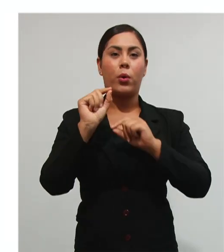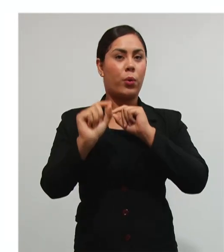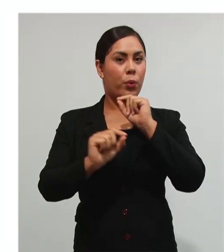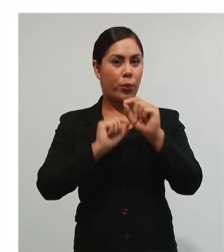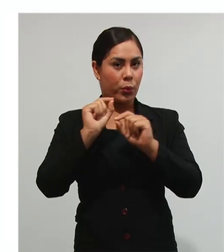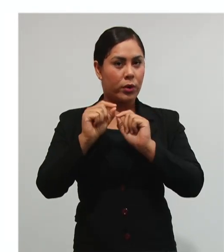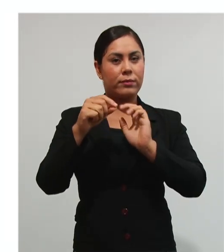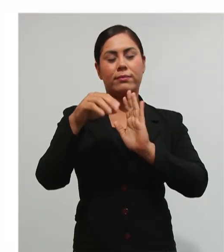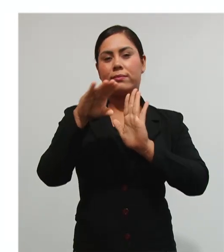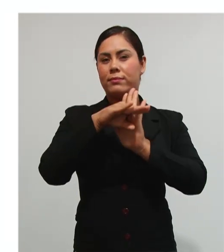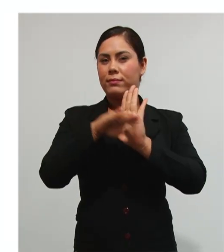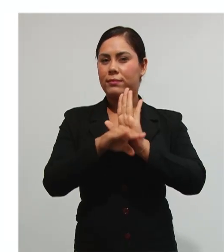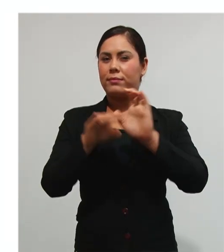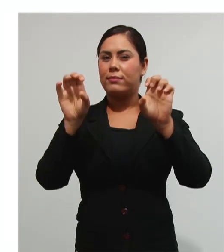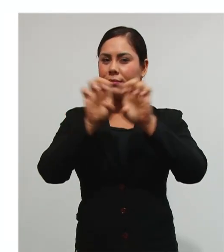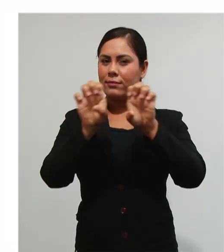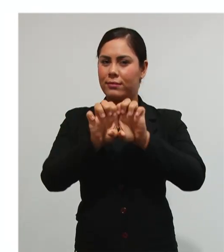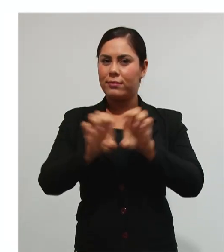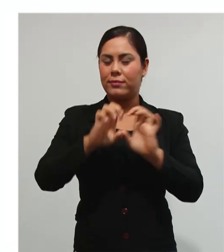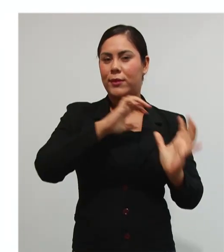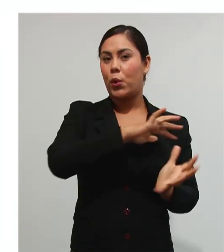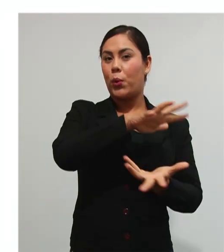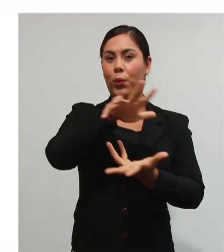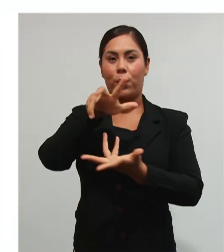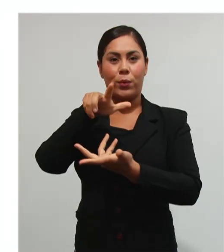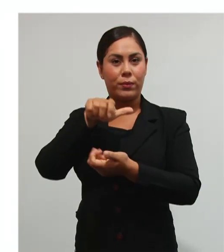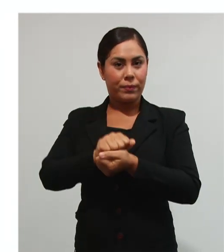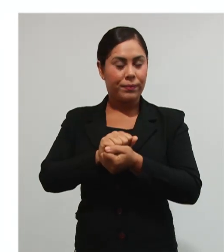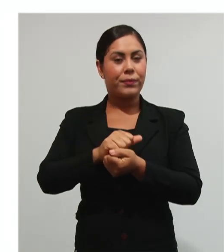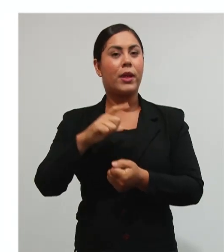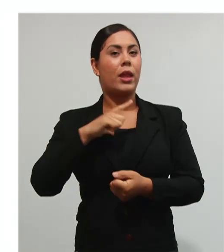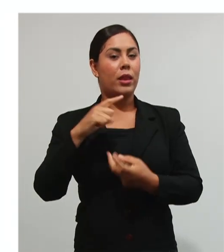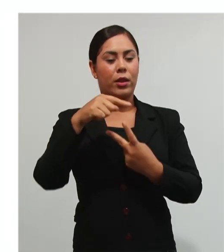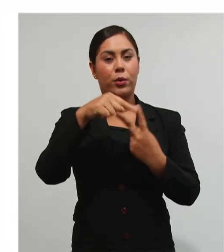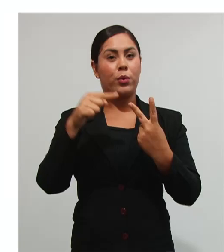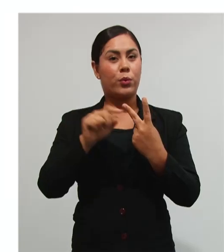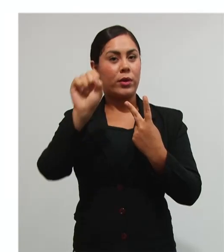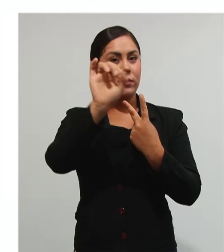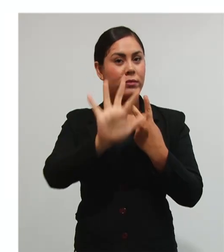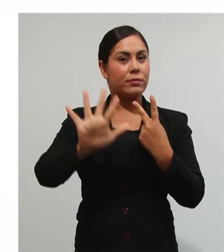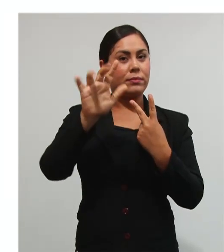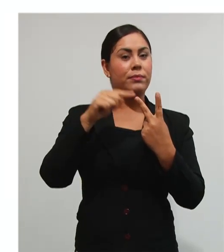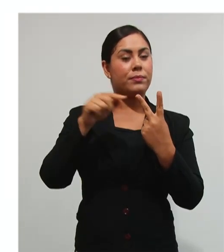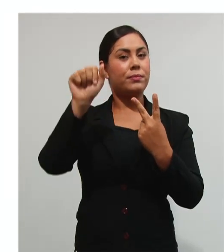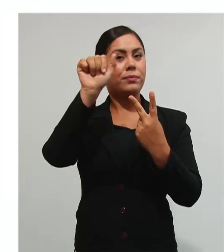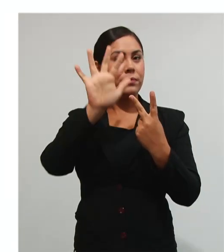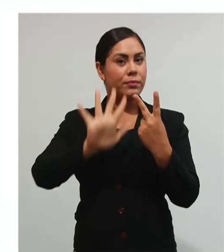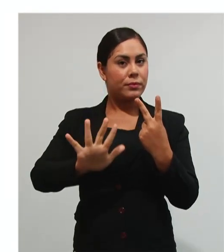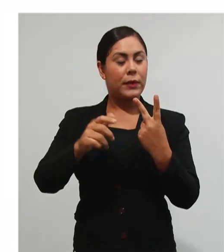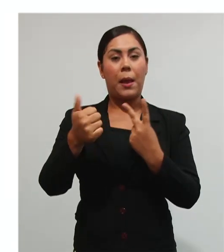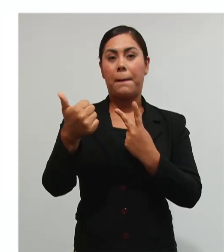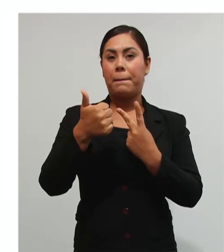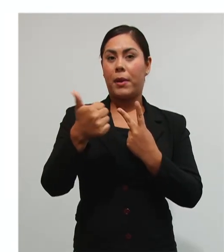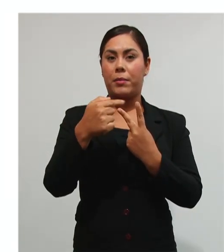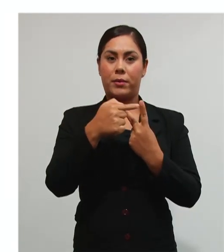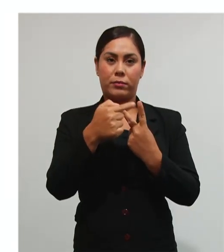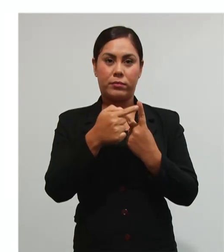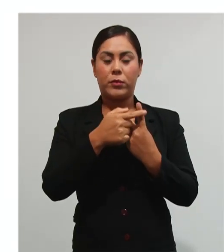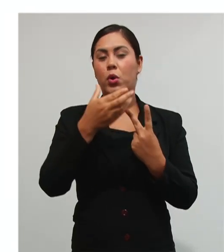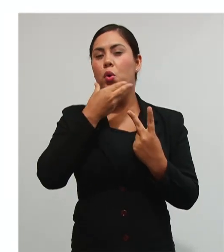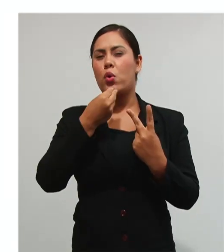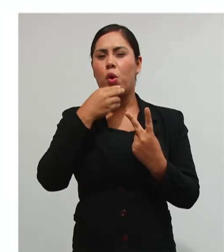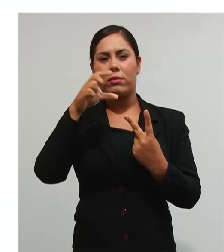nesta estrutura construtivista global. Nós temos duas imagens no final da tela. A primeira é um senhor